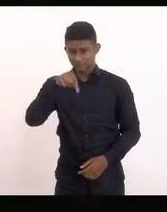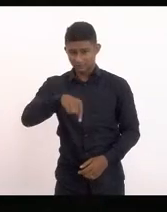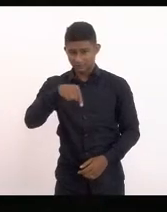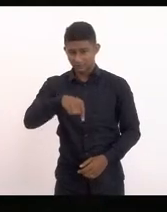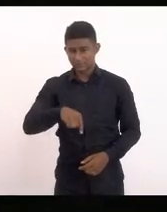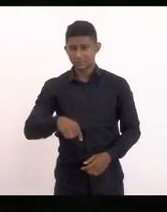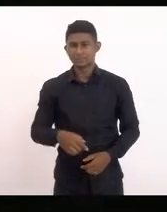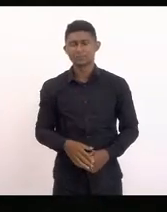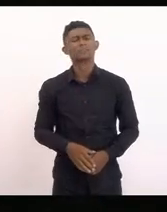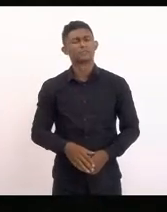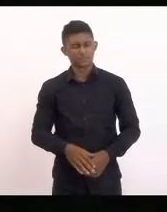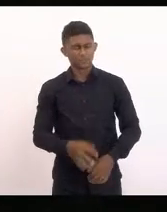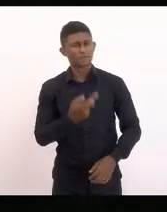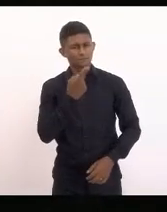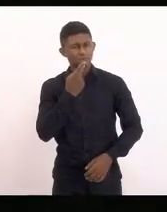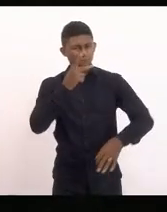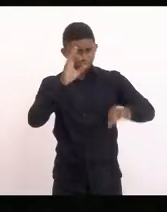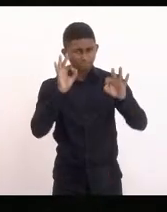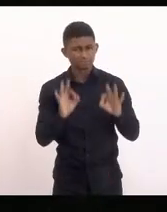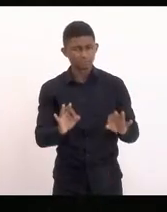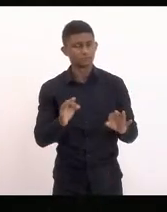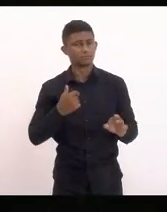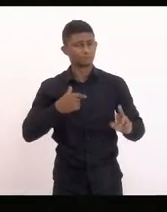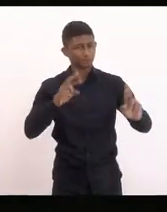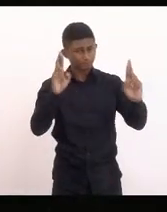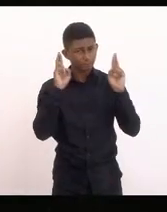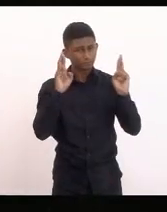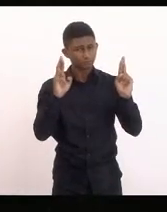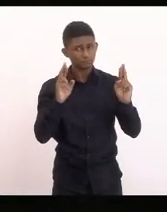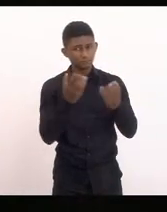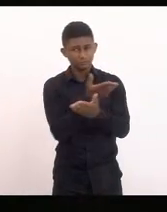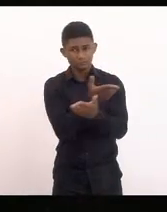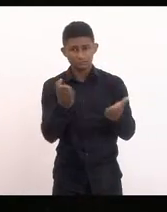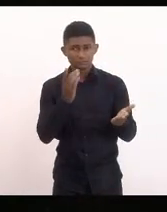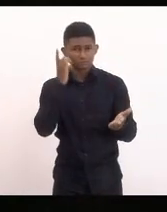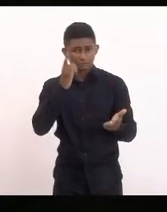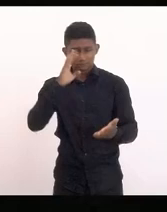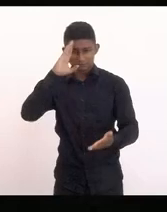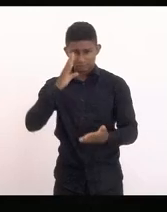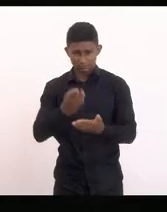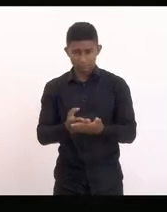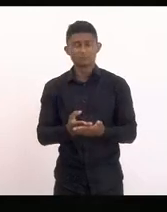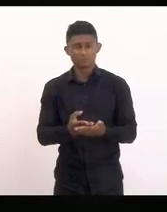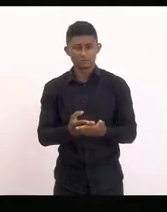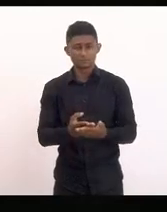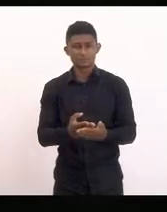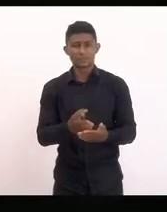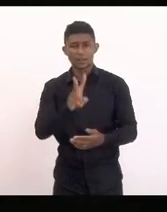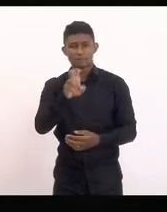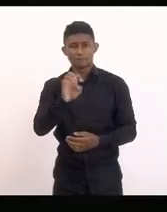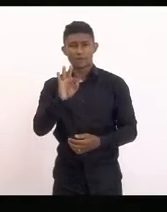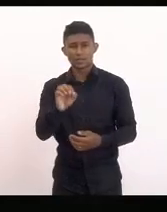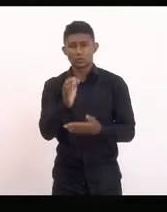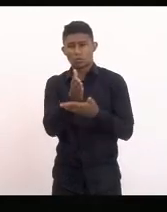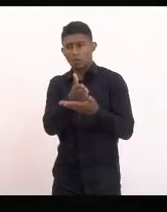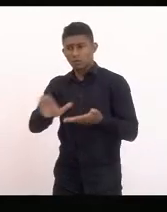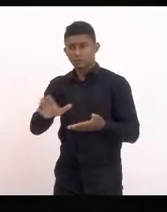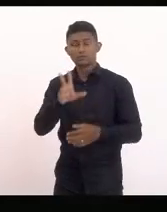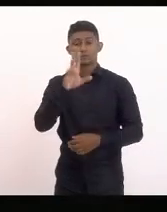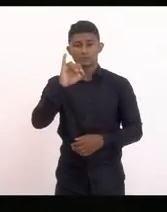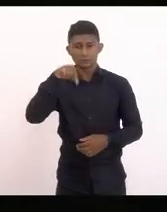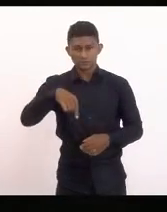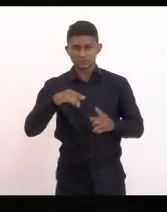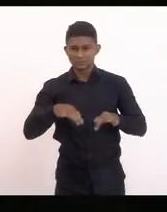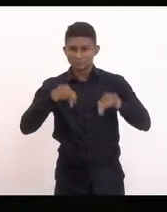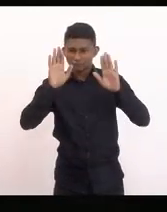e eu espero e conto com o apoio dos deputados para a derrubada do veto, mas se ao final isso